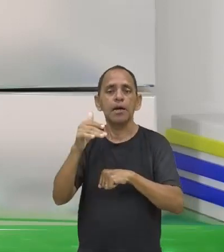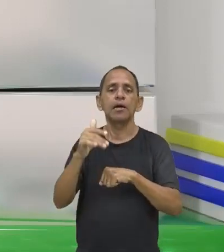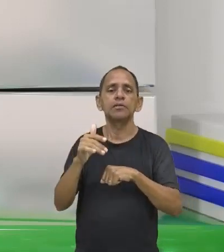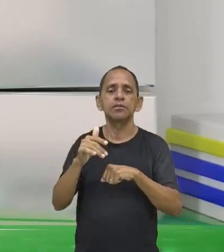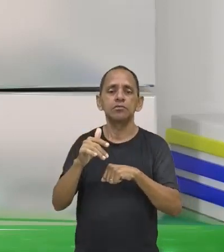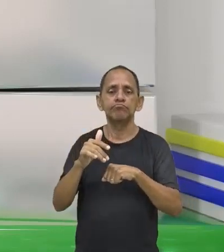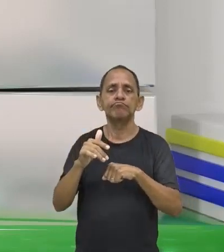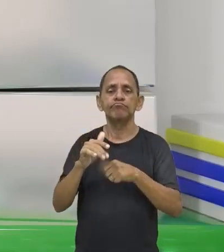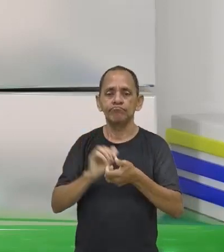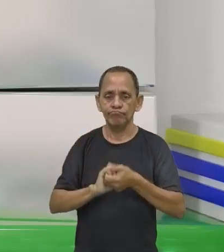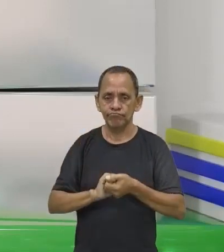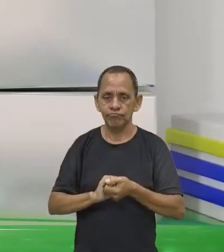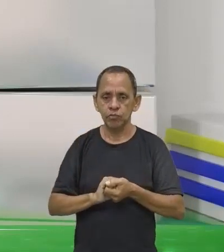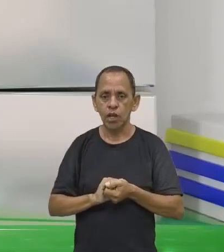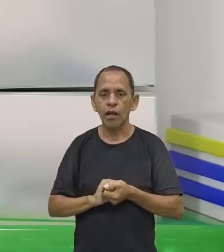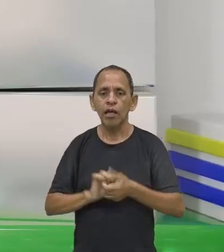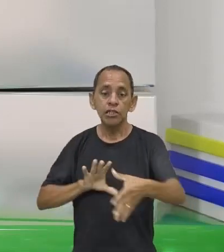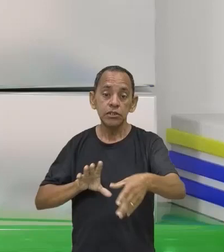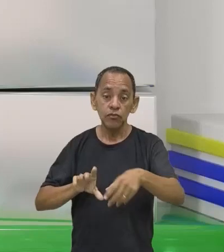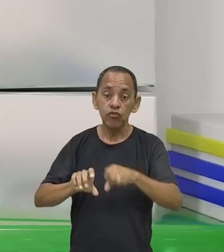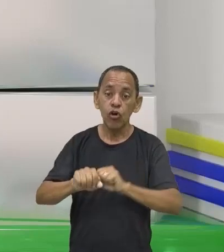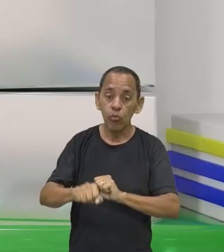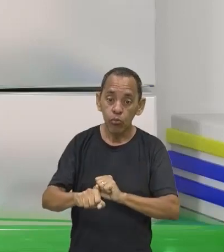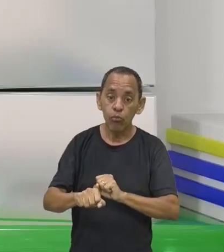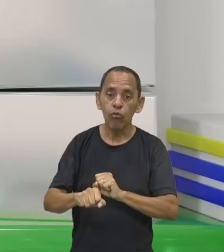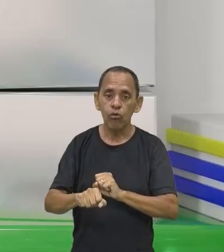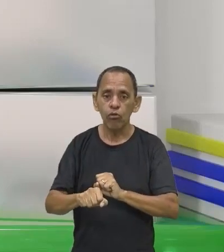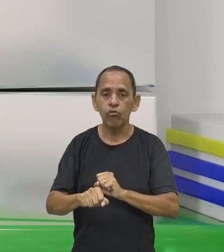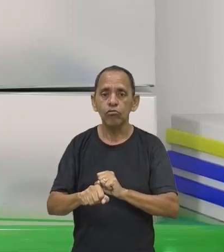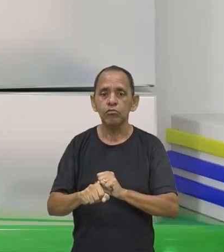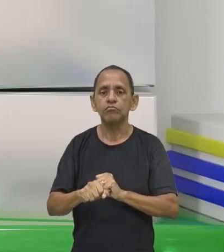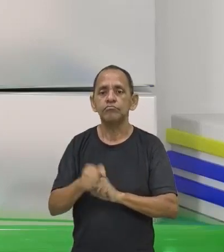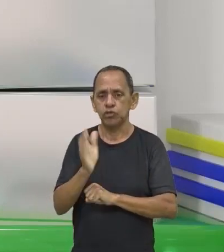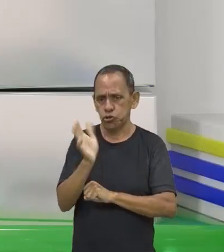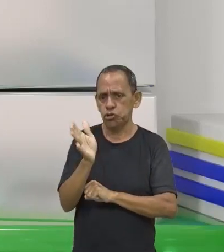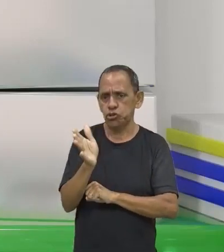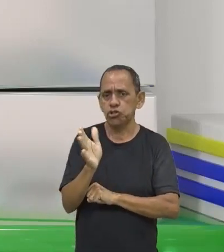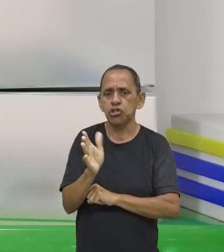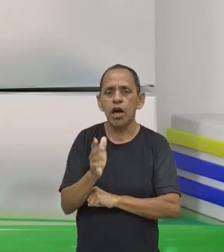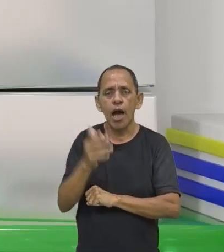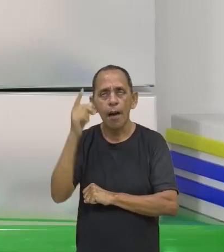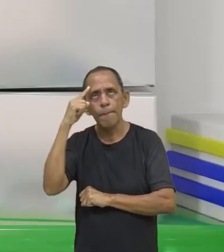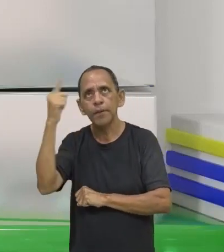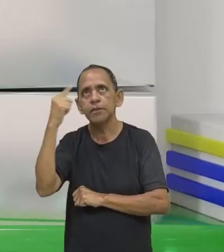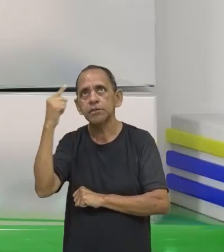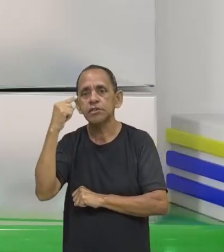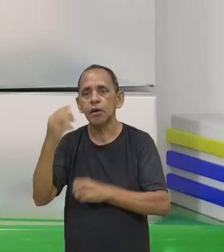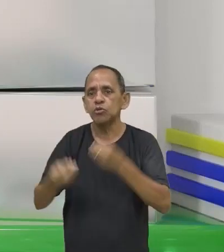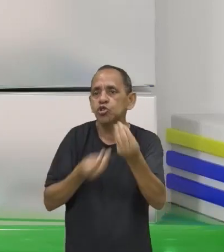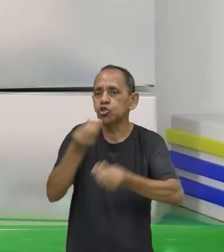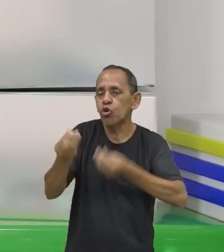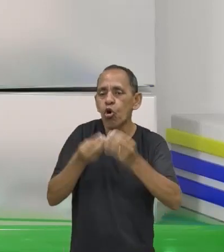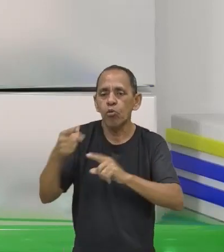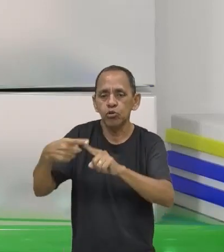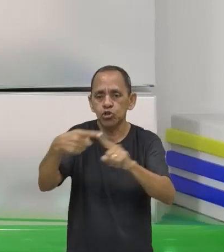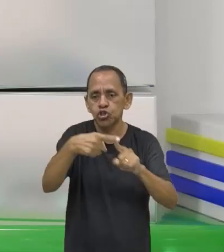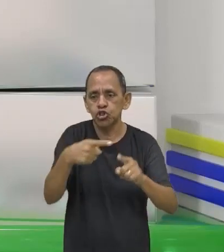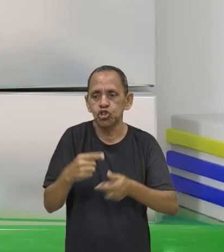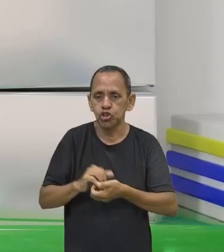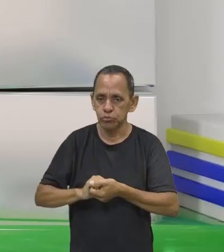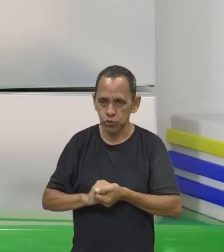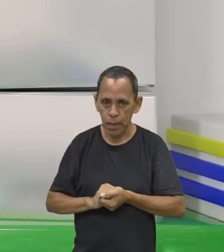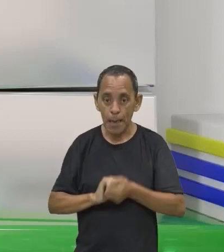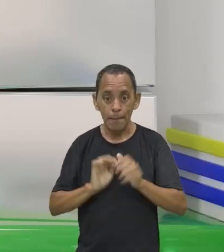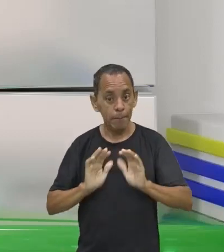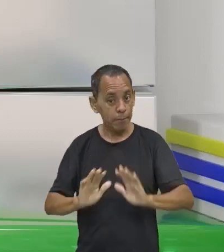E aí se pensou esse formato de atividade complementar justamente para atender também essa solicitação. Mas